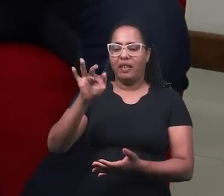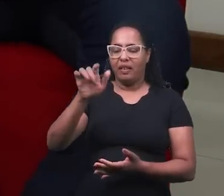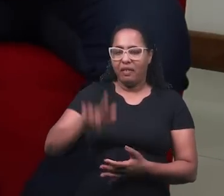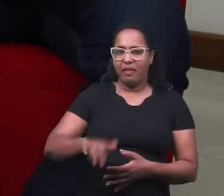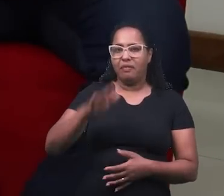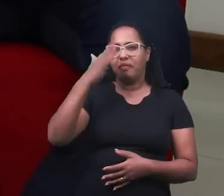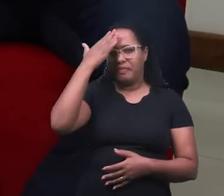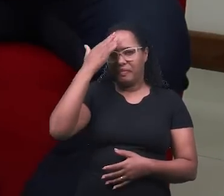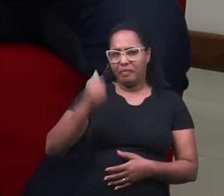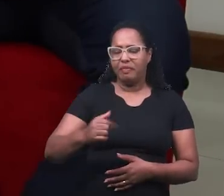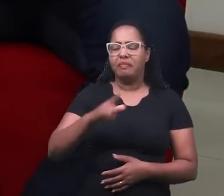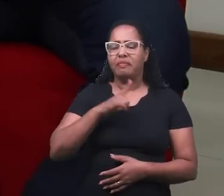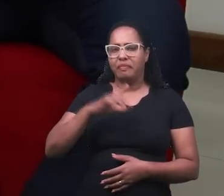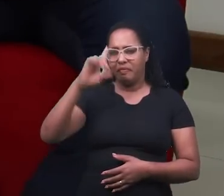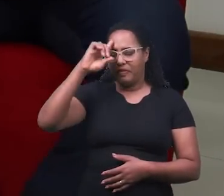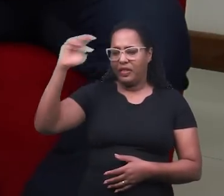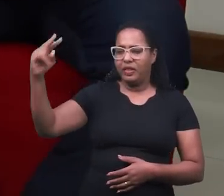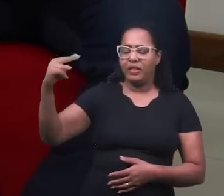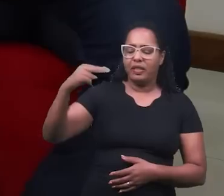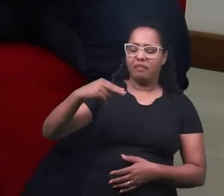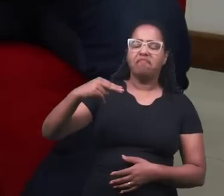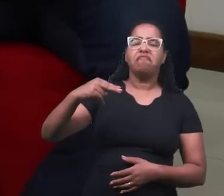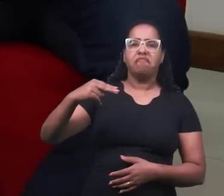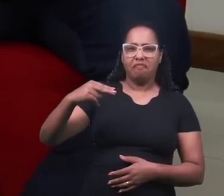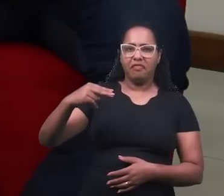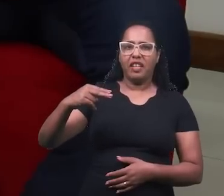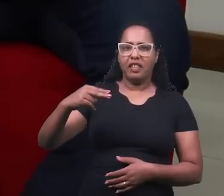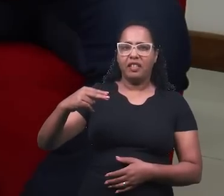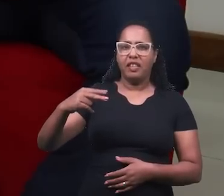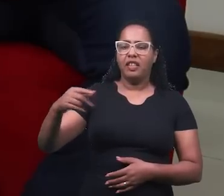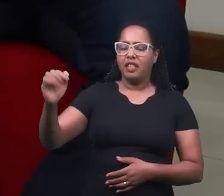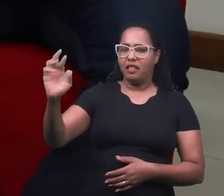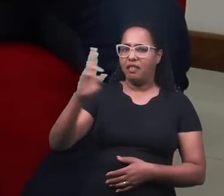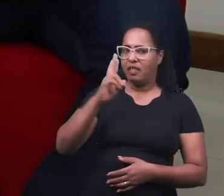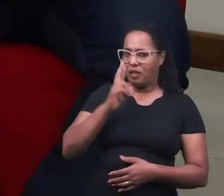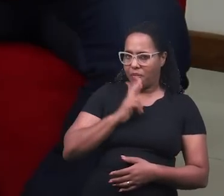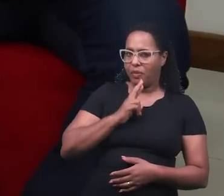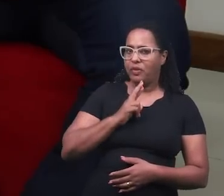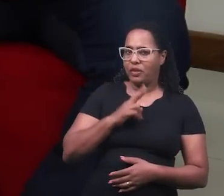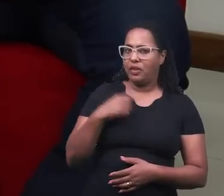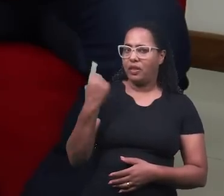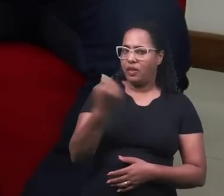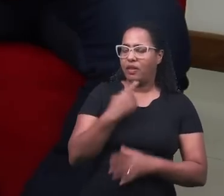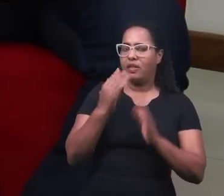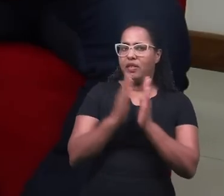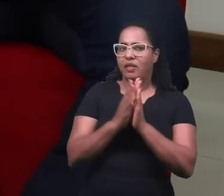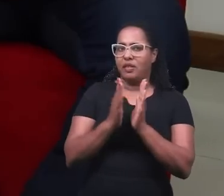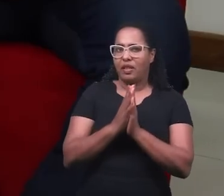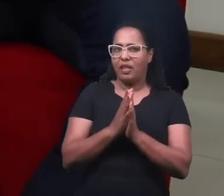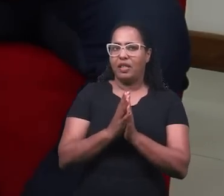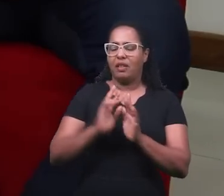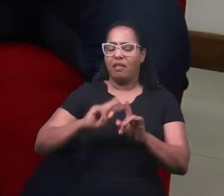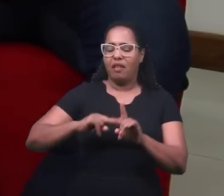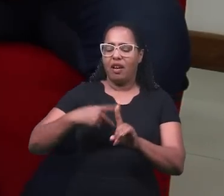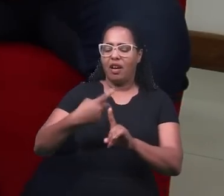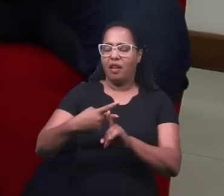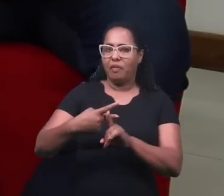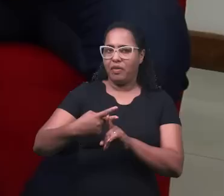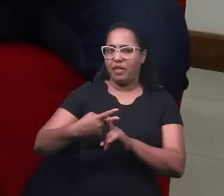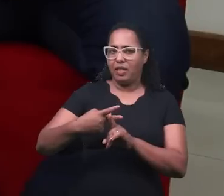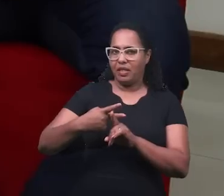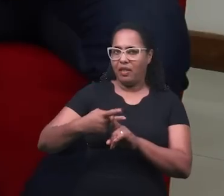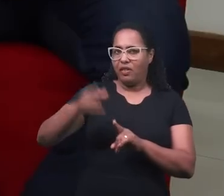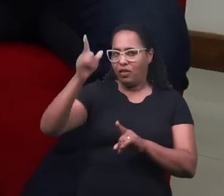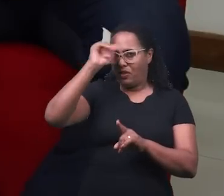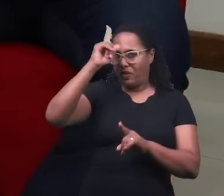fé de sabermos que existe um Deus que tem olhado por nós e tem suprido todas as nossas necessidades. Amém. Nós não precisamos de muito, não. A